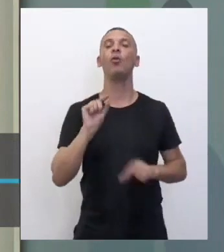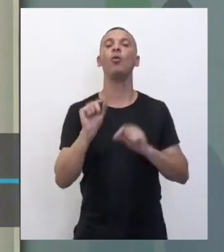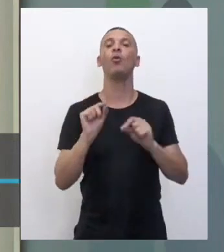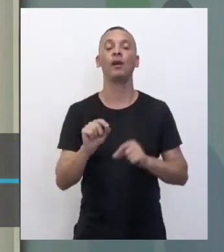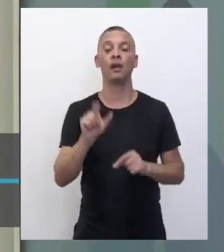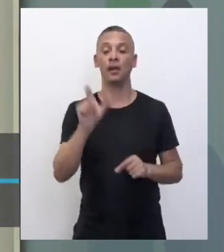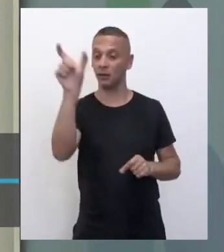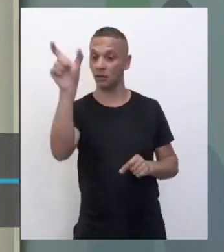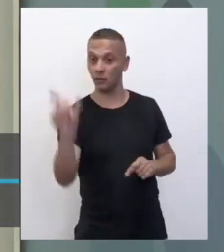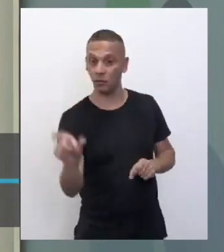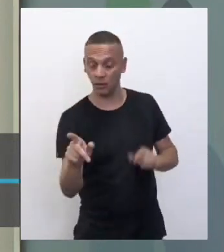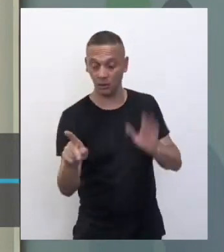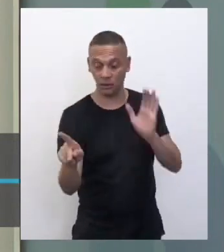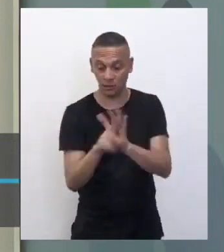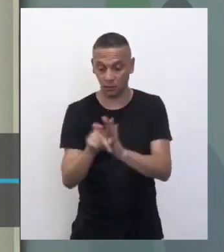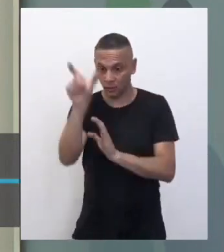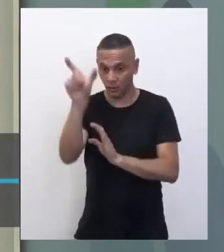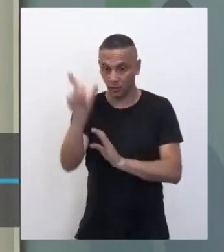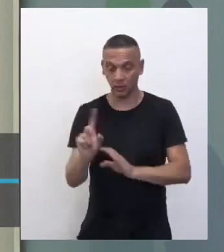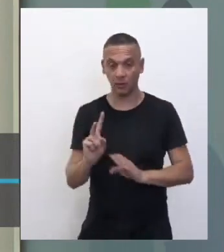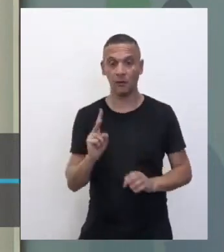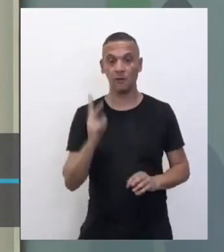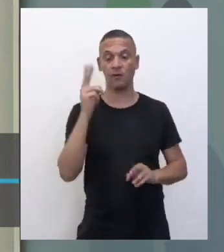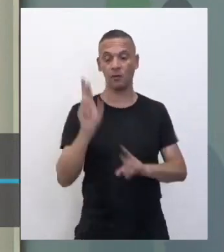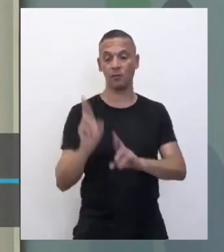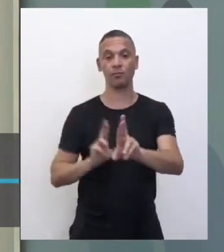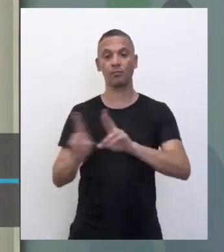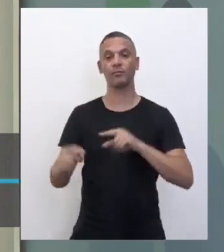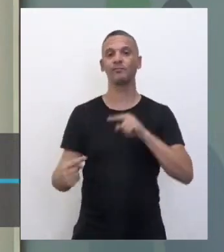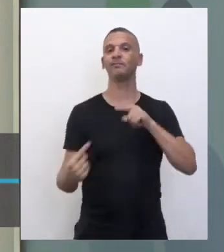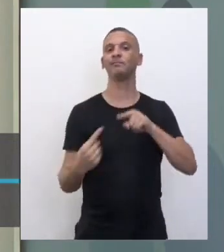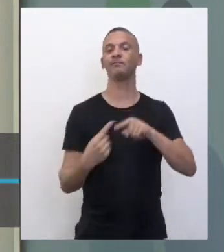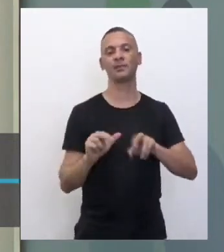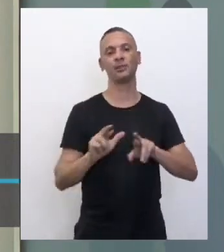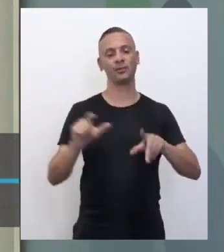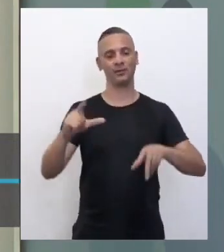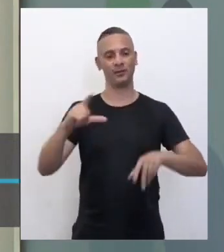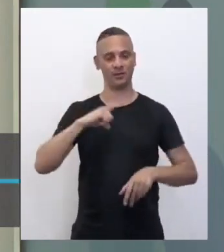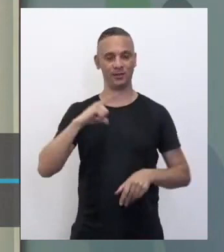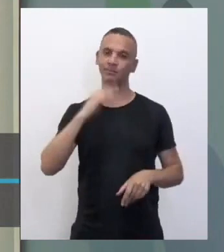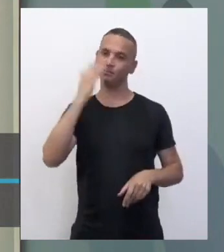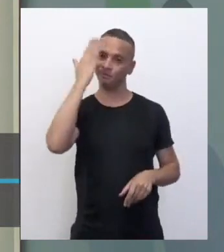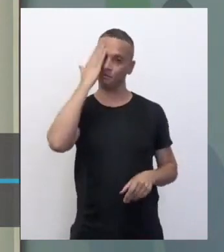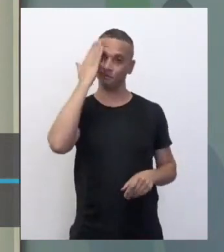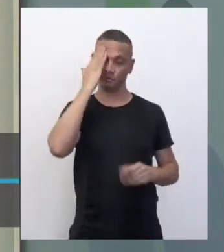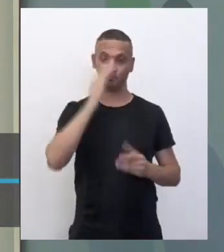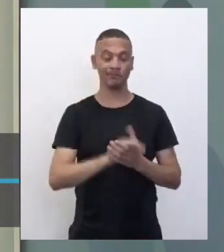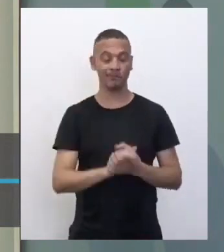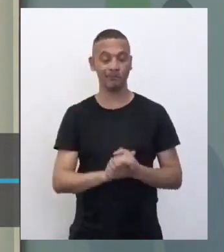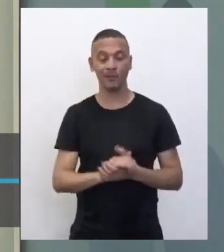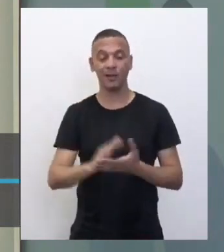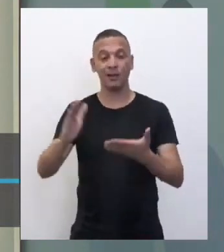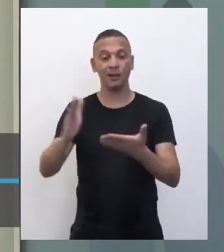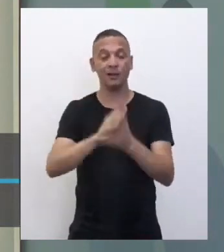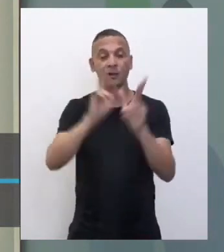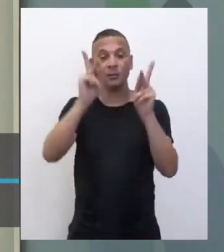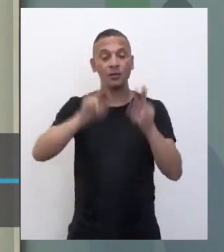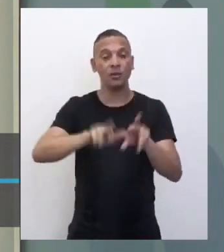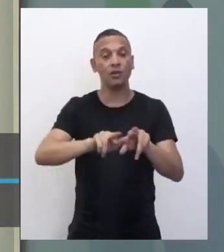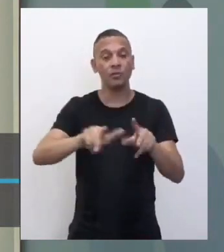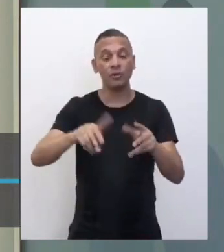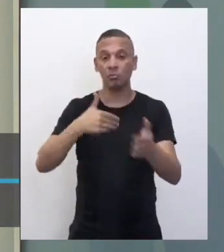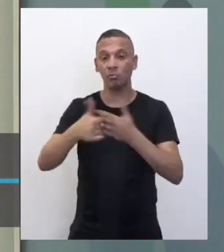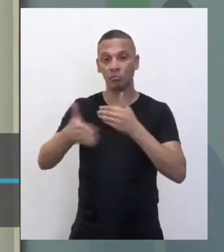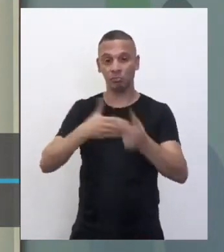É um objeto que com ele eu construí uma relação diferente do que outros constroem. Para muitos é um objeto